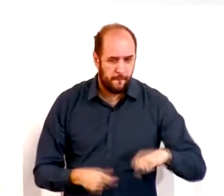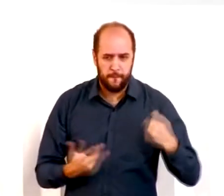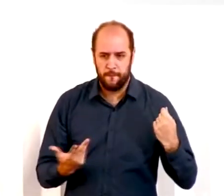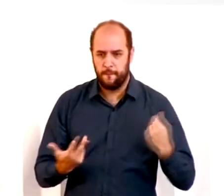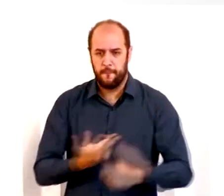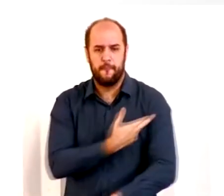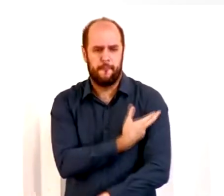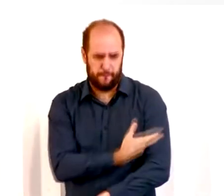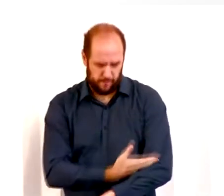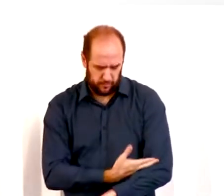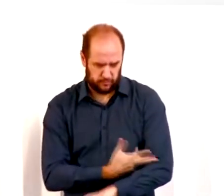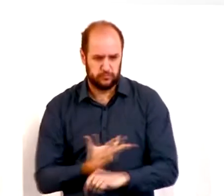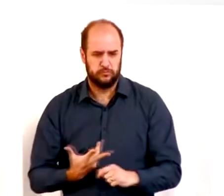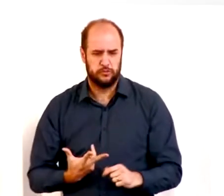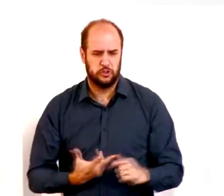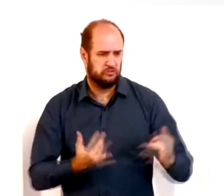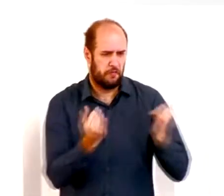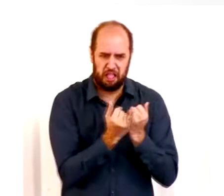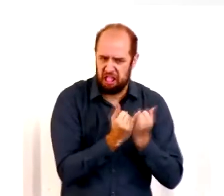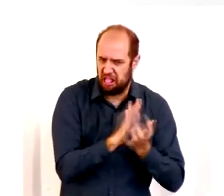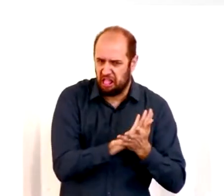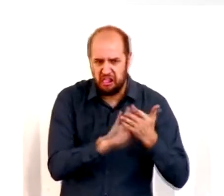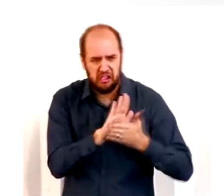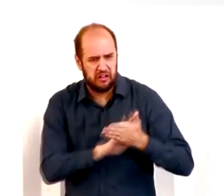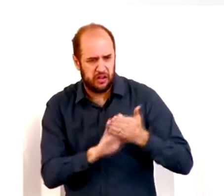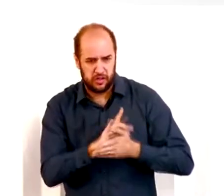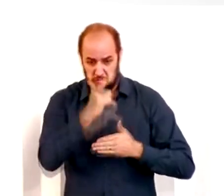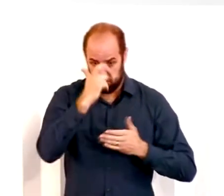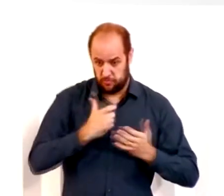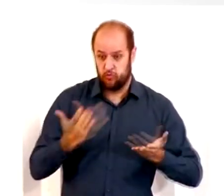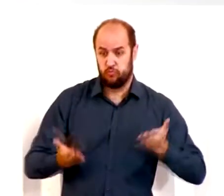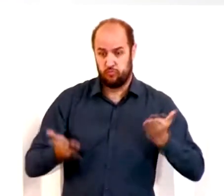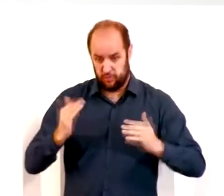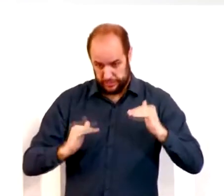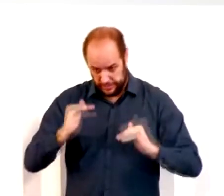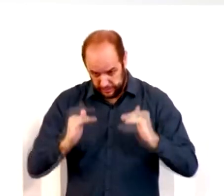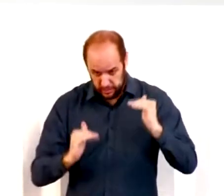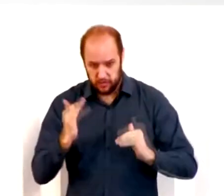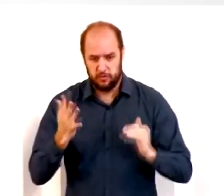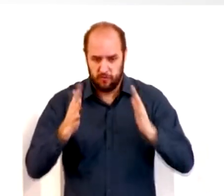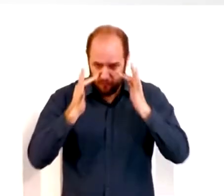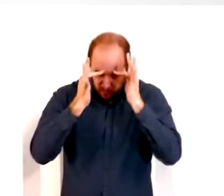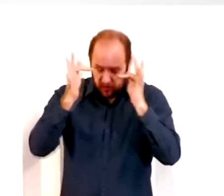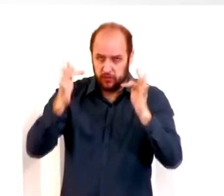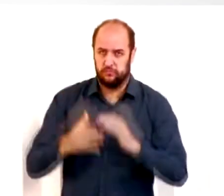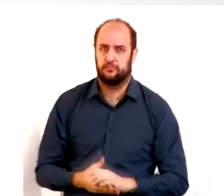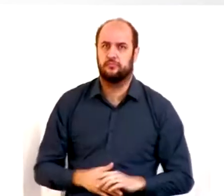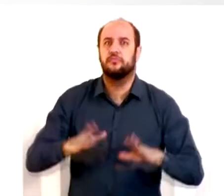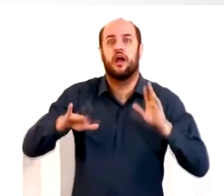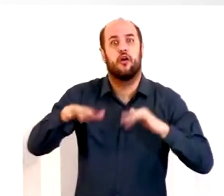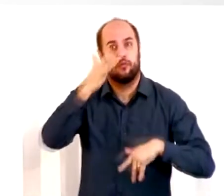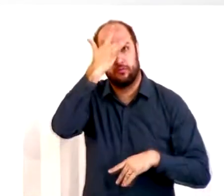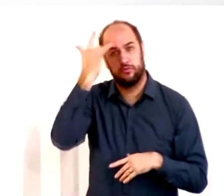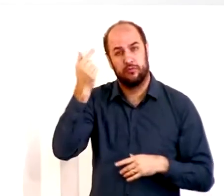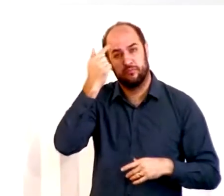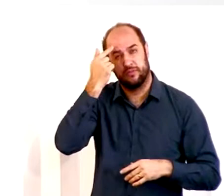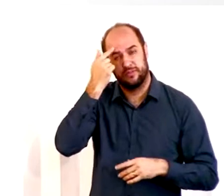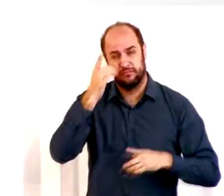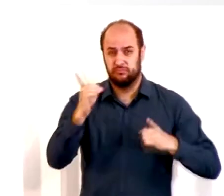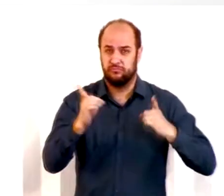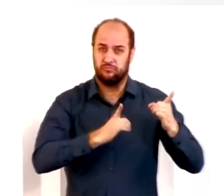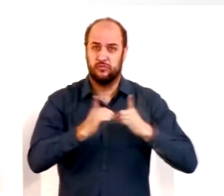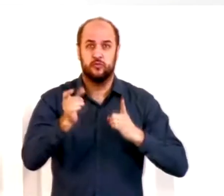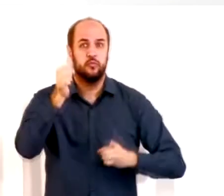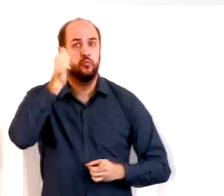ser respeitáveis, não maldizentes, temperantes e fiéis. Alguns acham que esse termo fala de